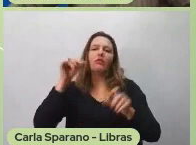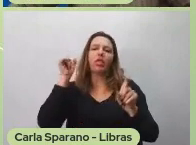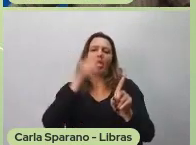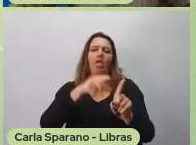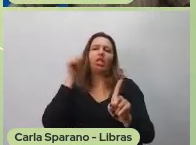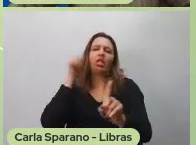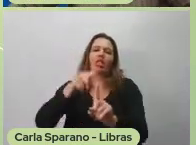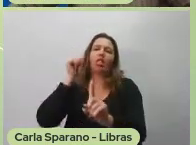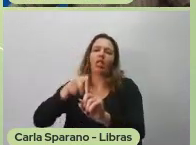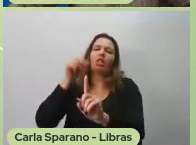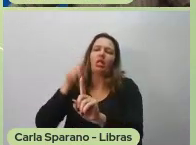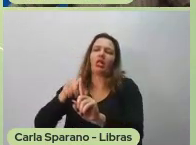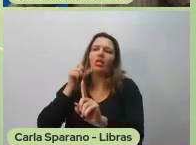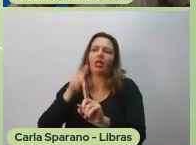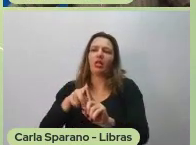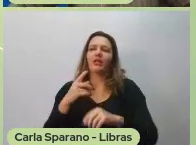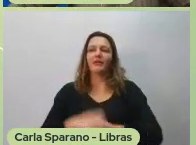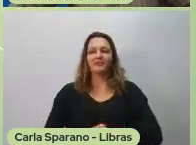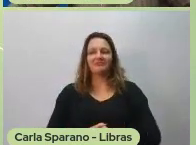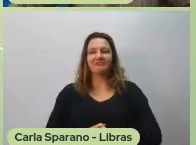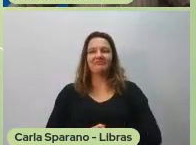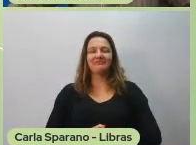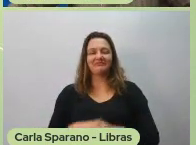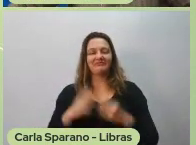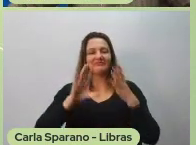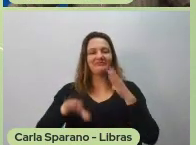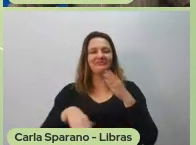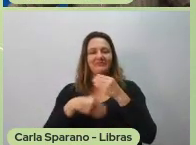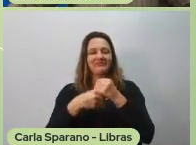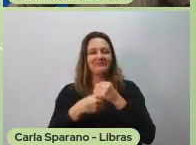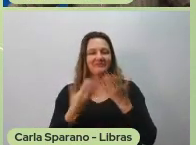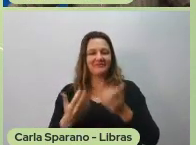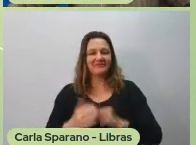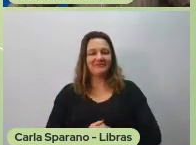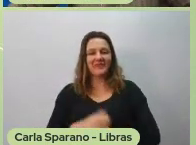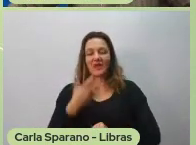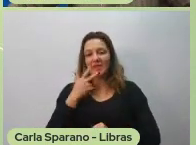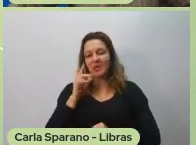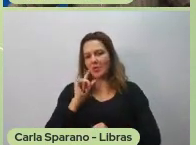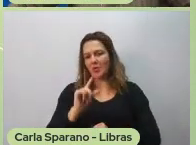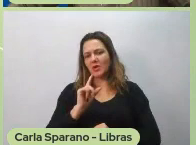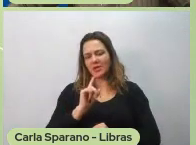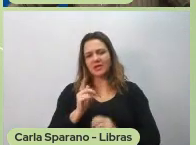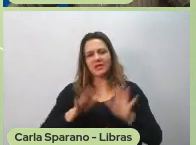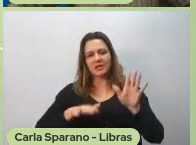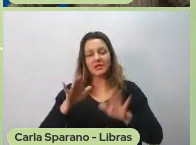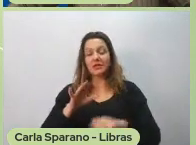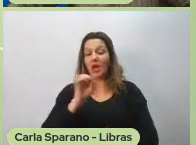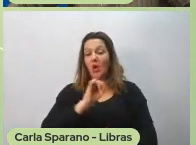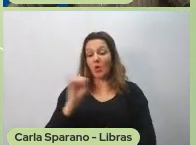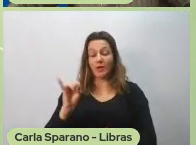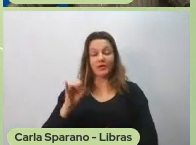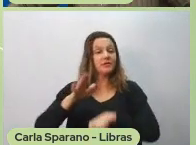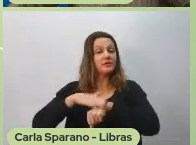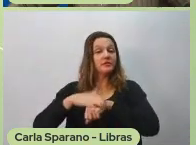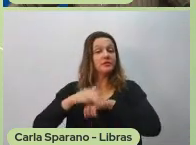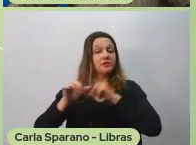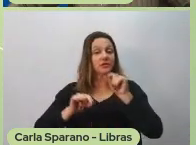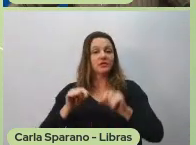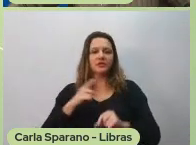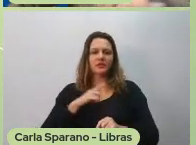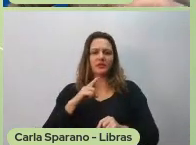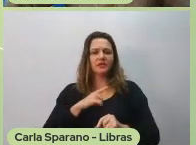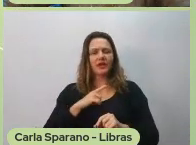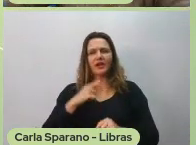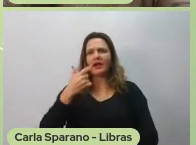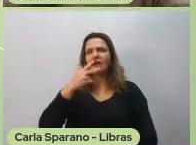né? Então, você sabe, Samuel, só para complementar aqui, que eu falei pouco às vezes das coisas que a gente faz na Oi, quando a gente fala de viés inconsciente,